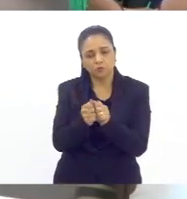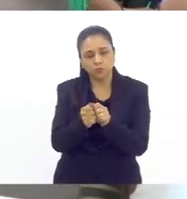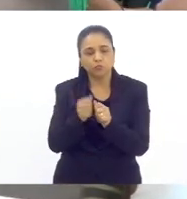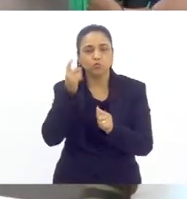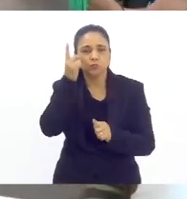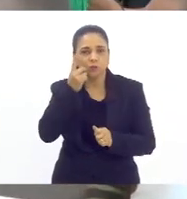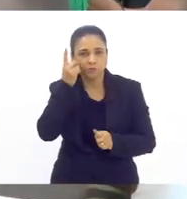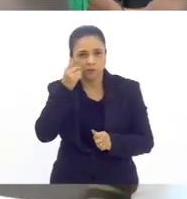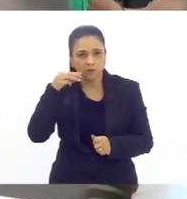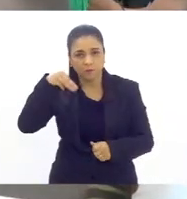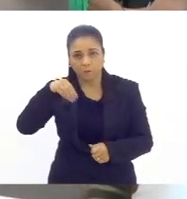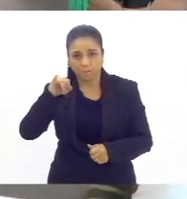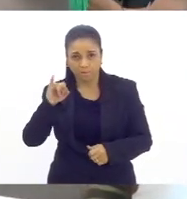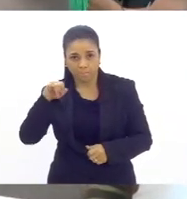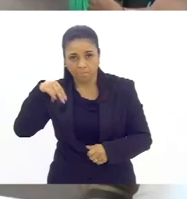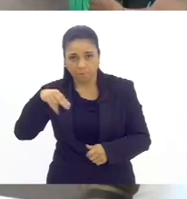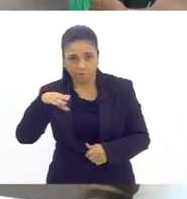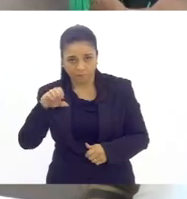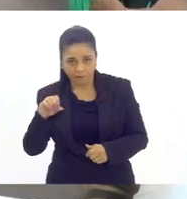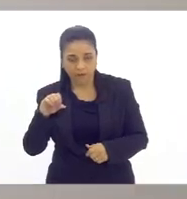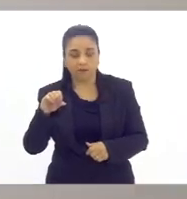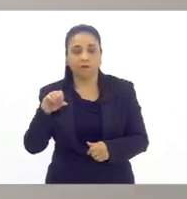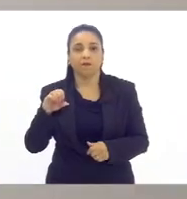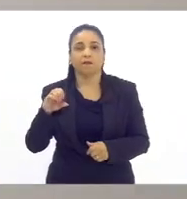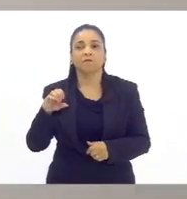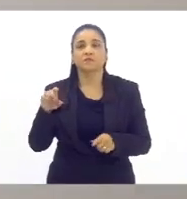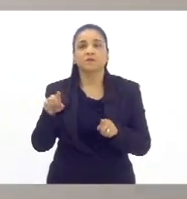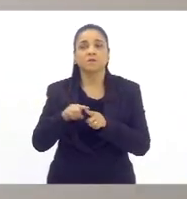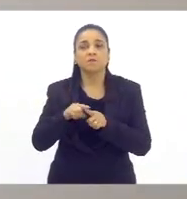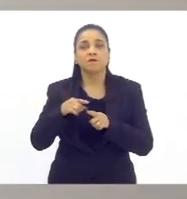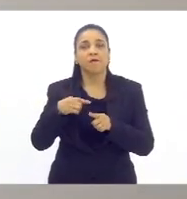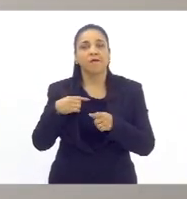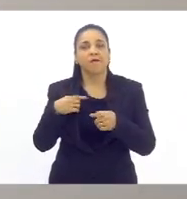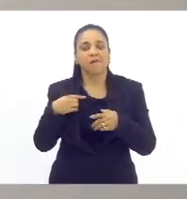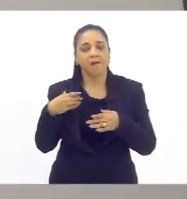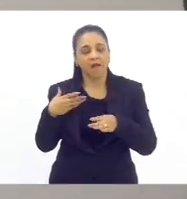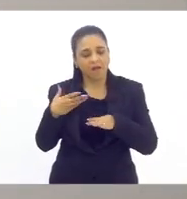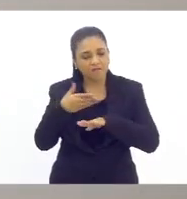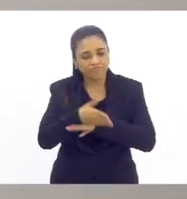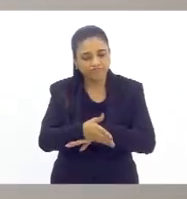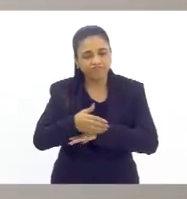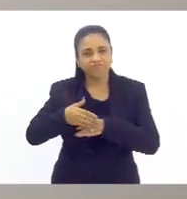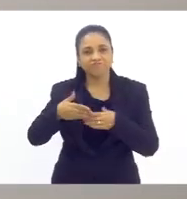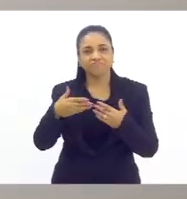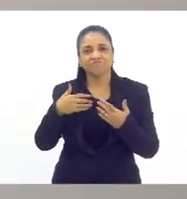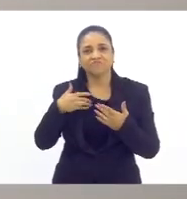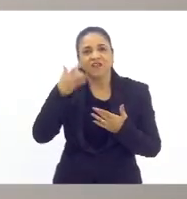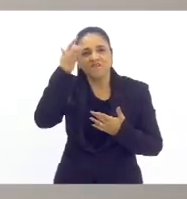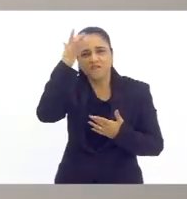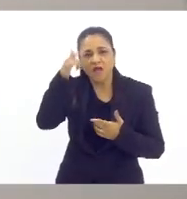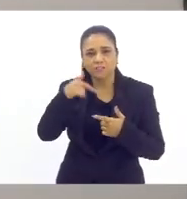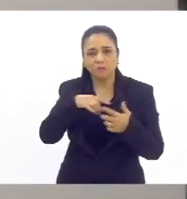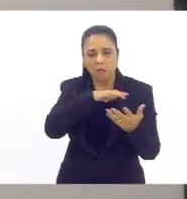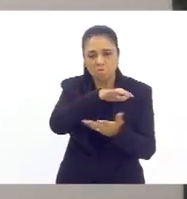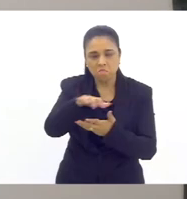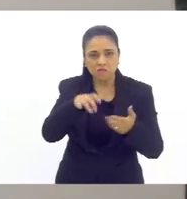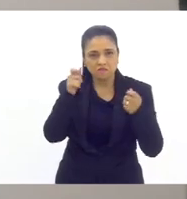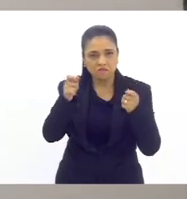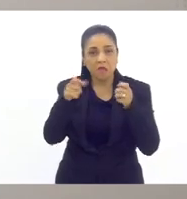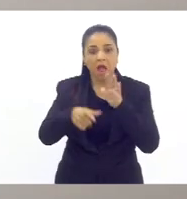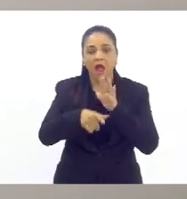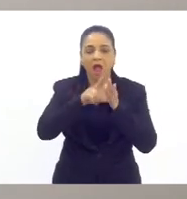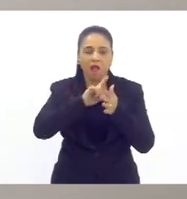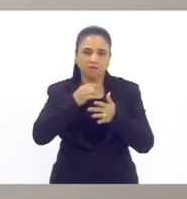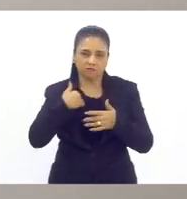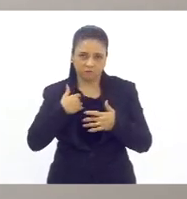e é a minha a minha entrada aqui vai ser muito facilitada pelas manifestações que já me antecederam